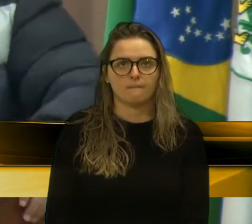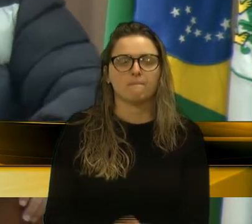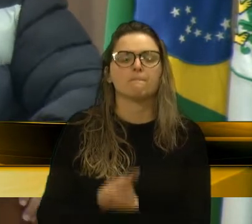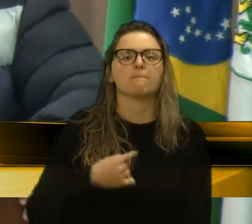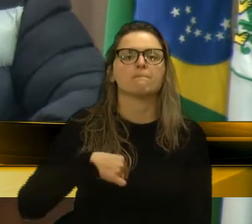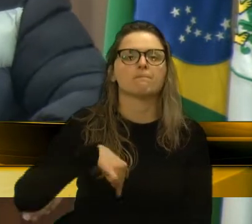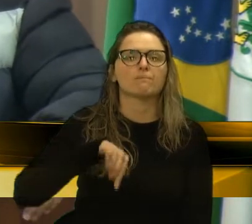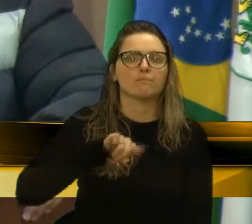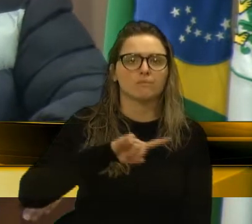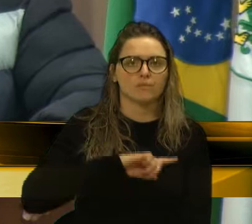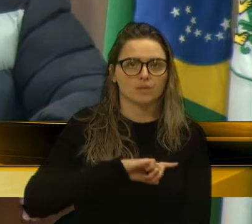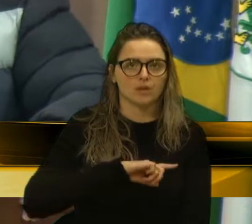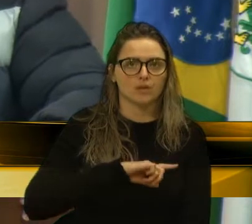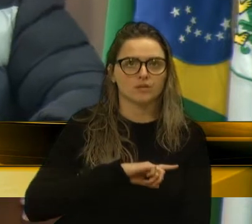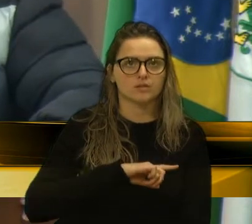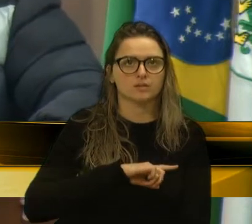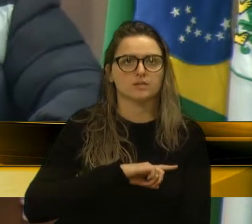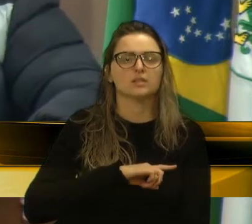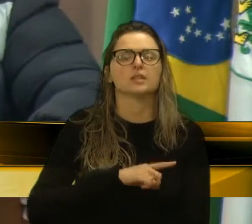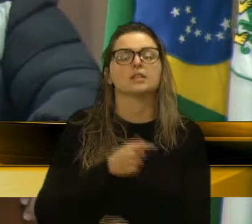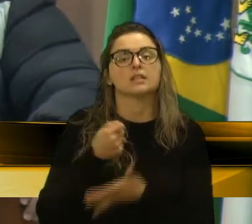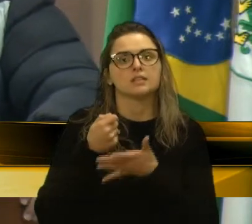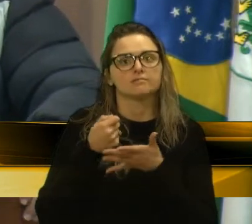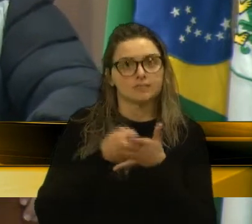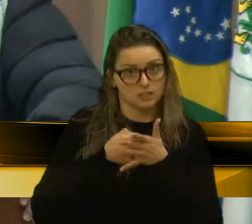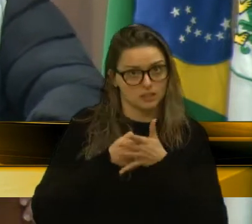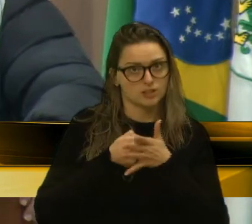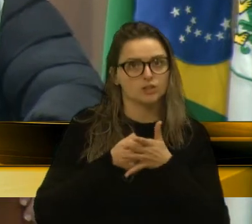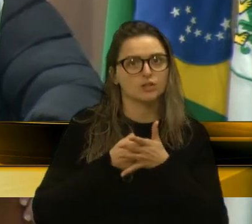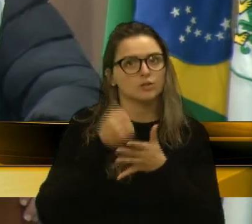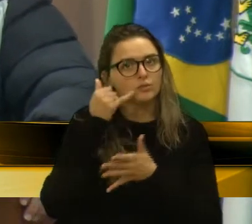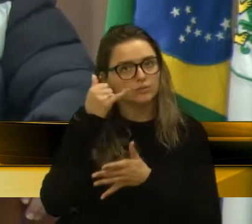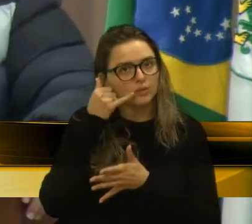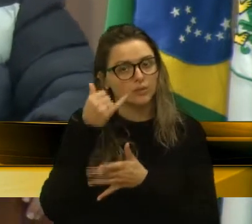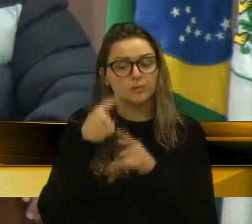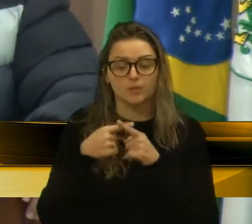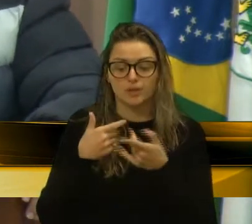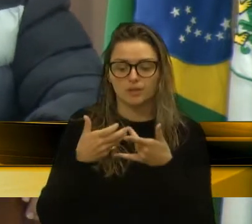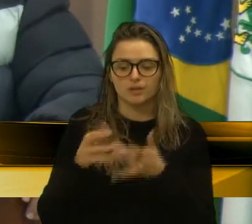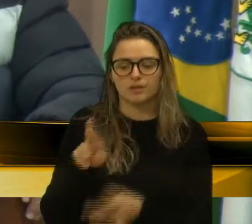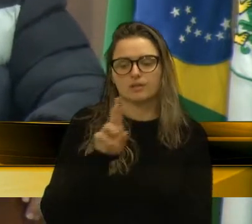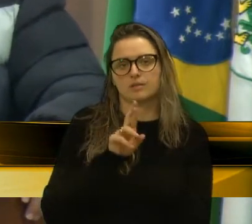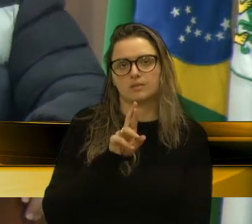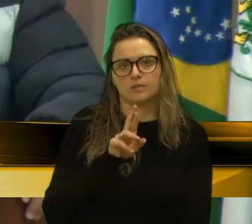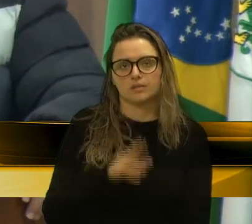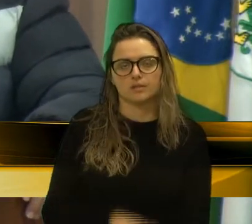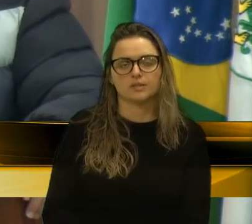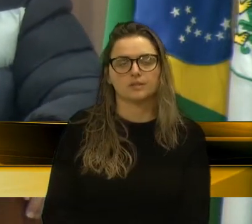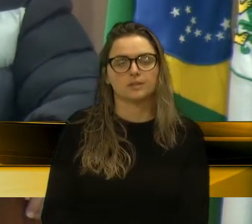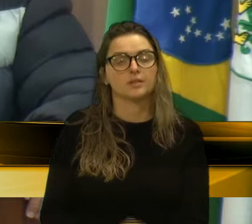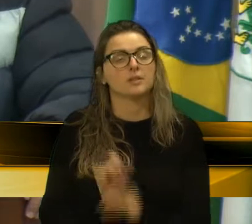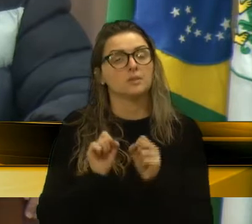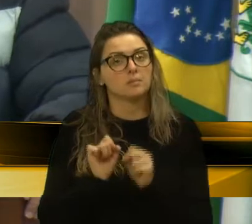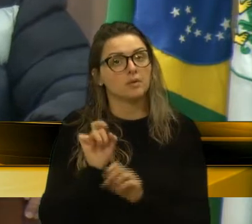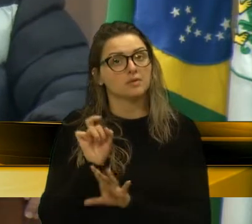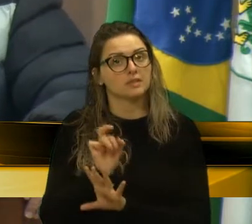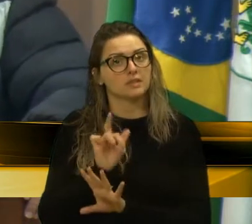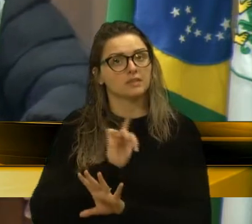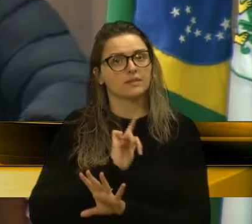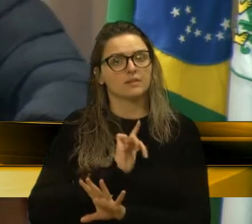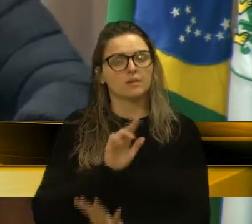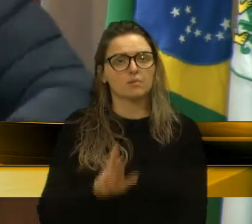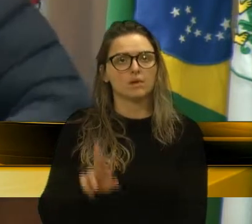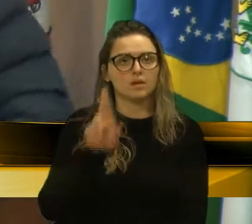vamos mandar primeiro, insistimos por telefone, né? Porque nós precisávamos de um retorno, né? Então, daqui a pouco, veio umas